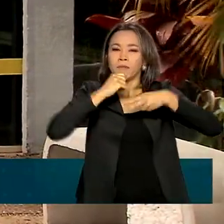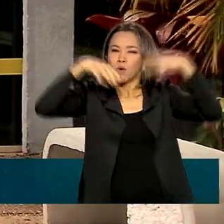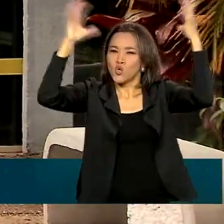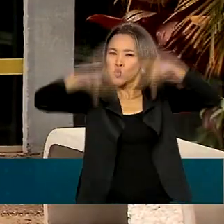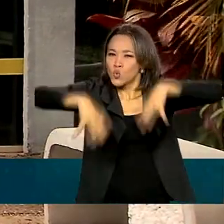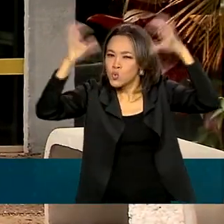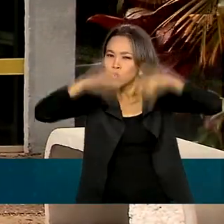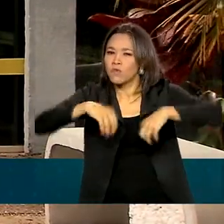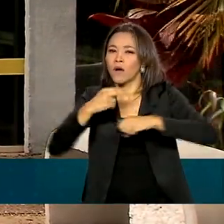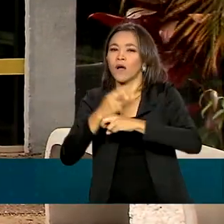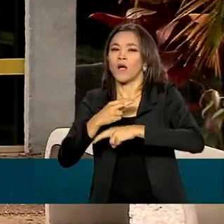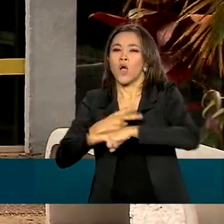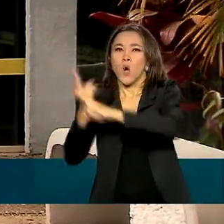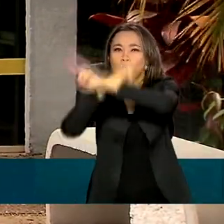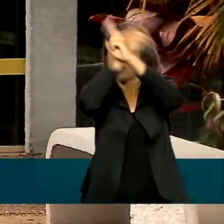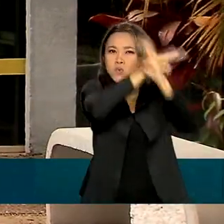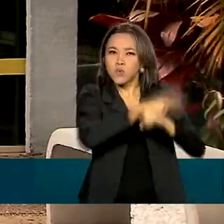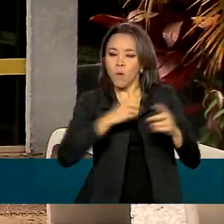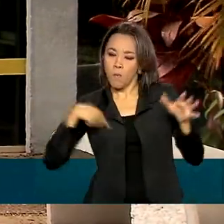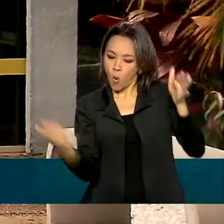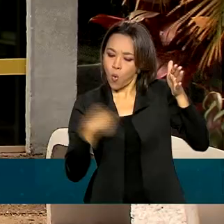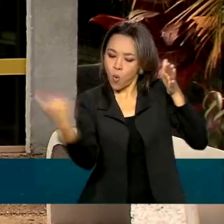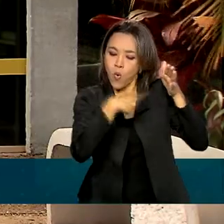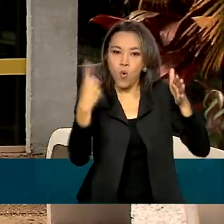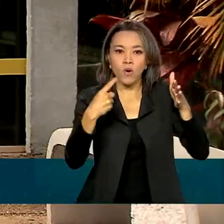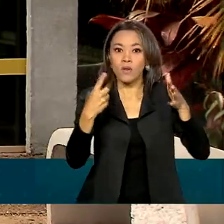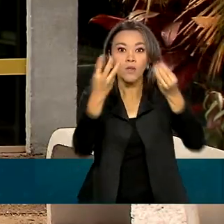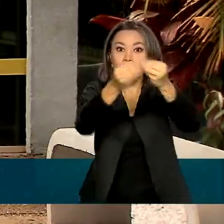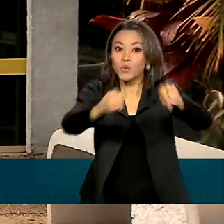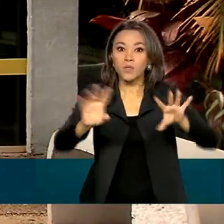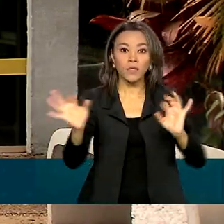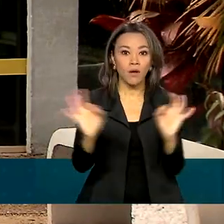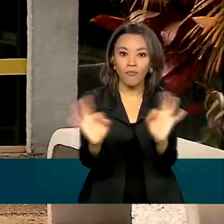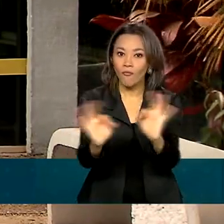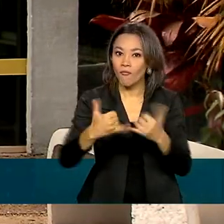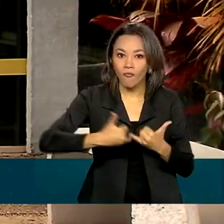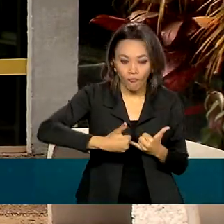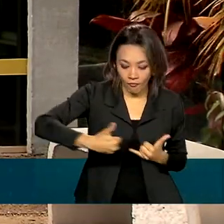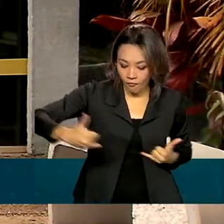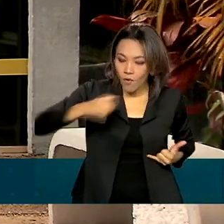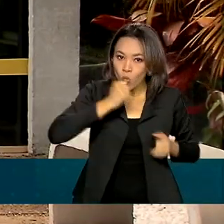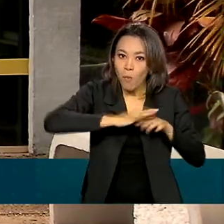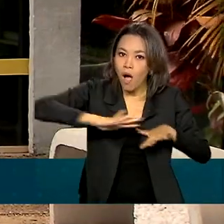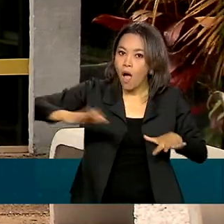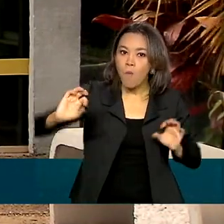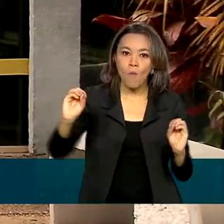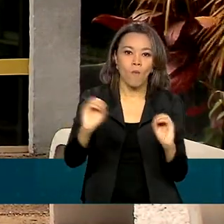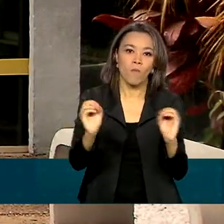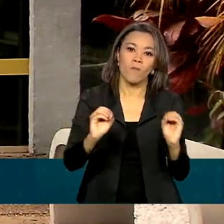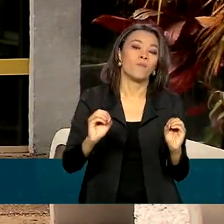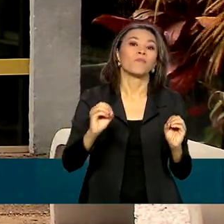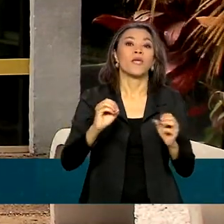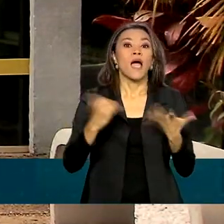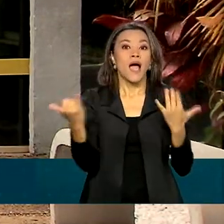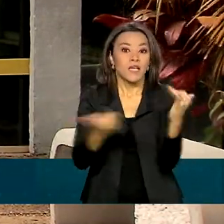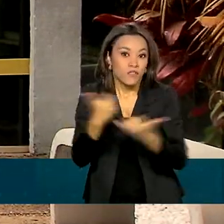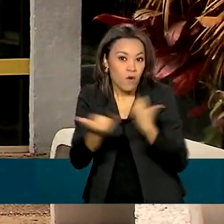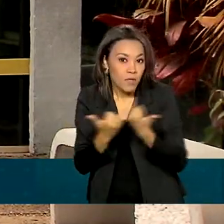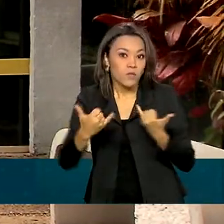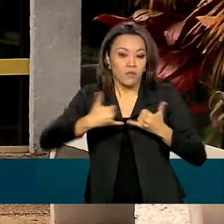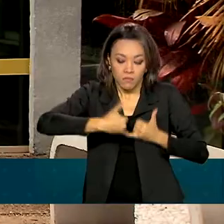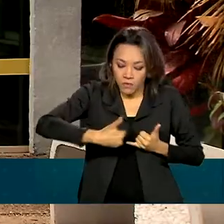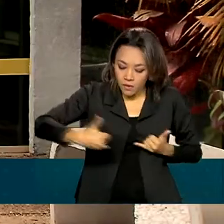ou a furacões por exemplo o sinal não é afetado além disso a capacidade de enviar dados